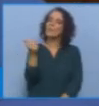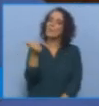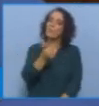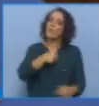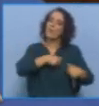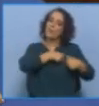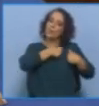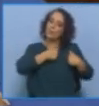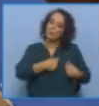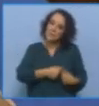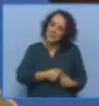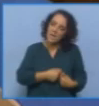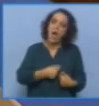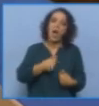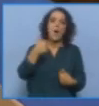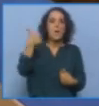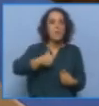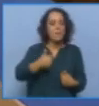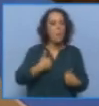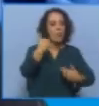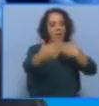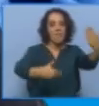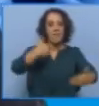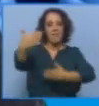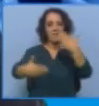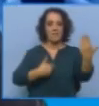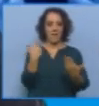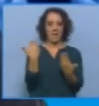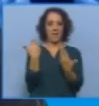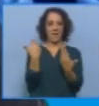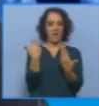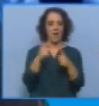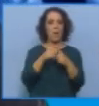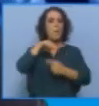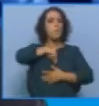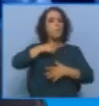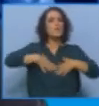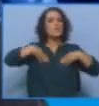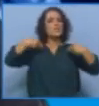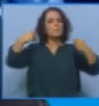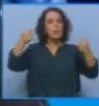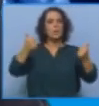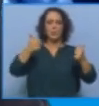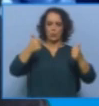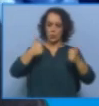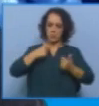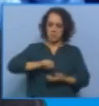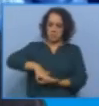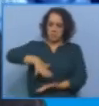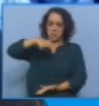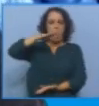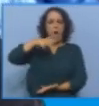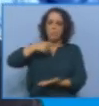seja, que têm um coração das bem-aventuranças. Portanto, bem-aventurados os pobres em espírito, que sabem repartir, que não